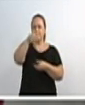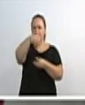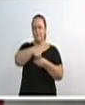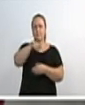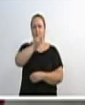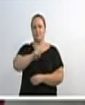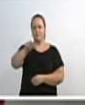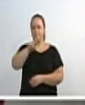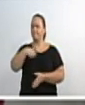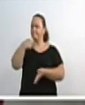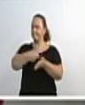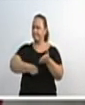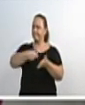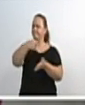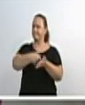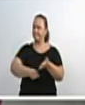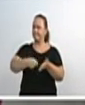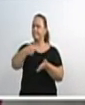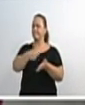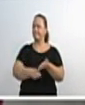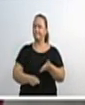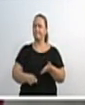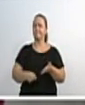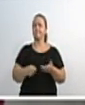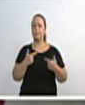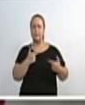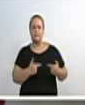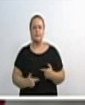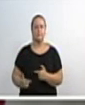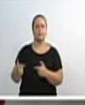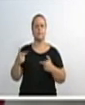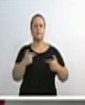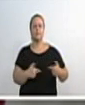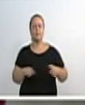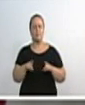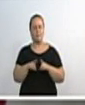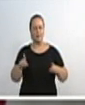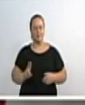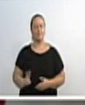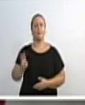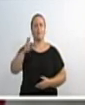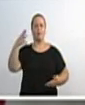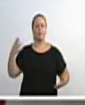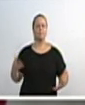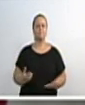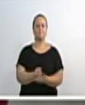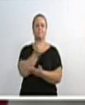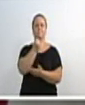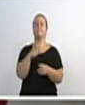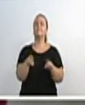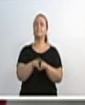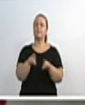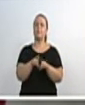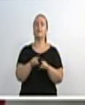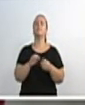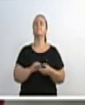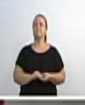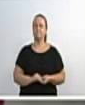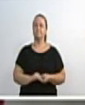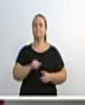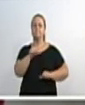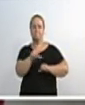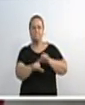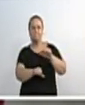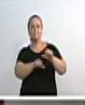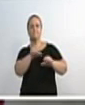muitas lutas, muitas batalhas, mas também, ao mesmo tempo, foram muitas conquistas. Foram muitas páginas viradas em